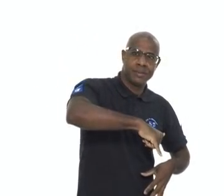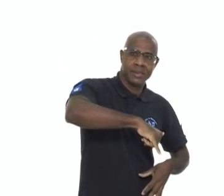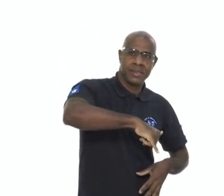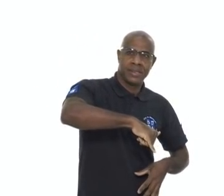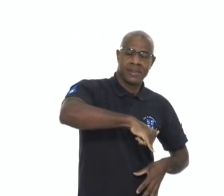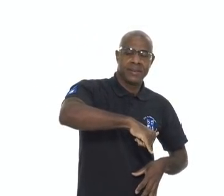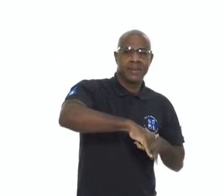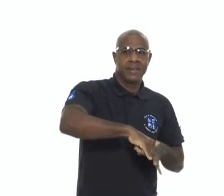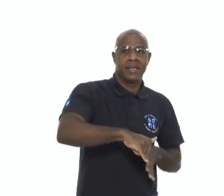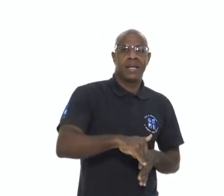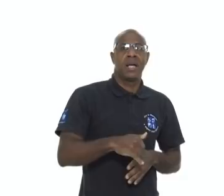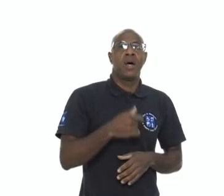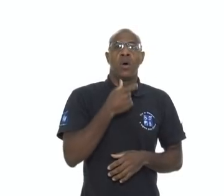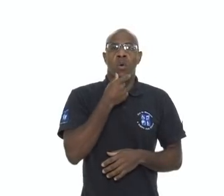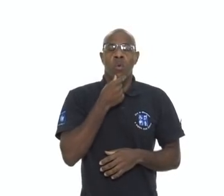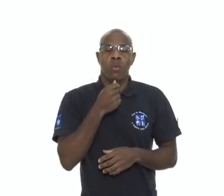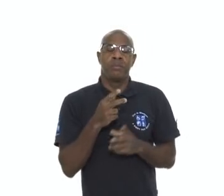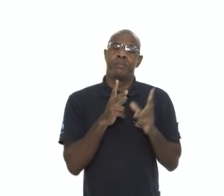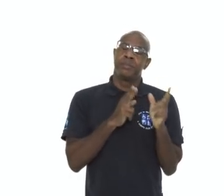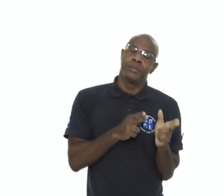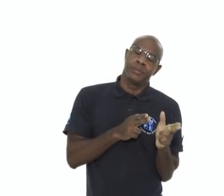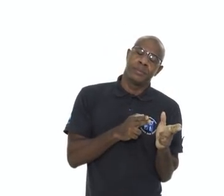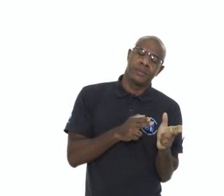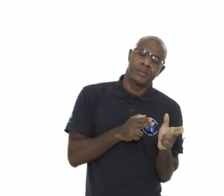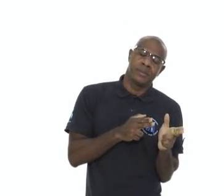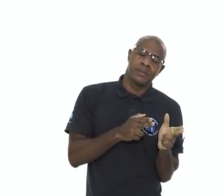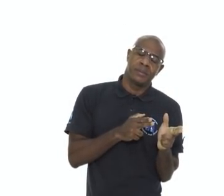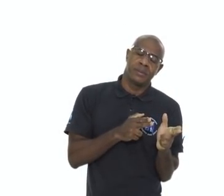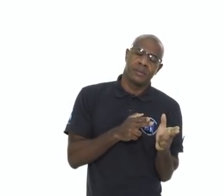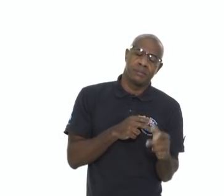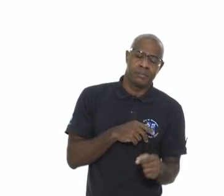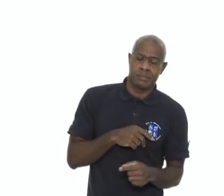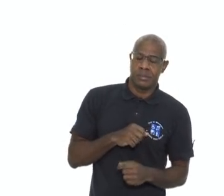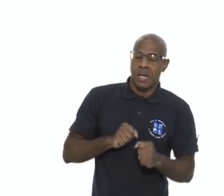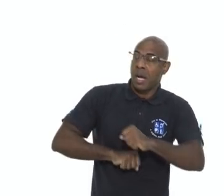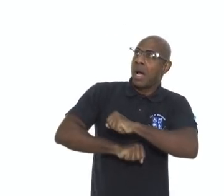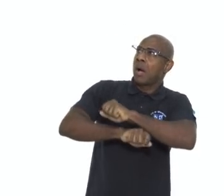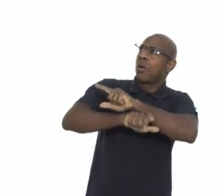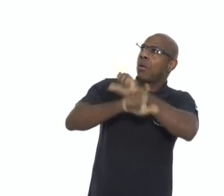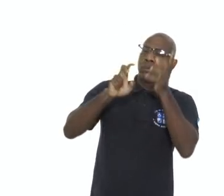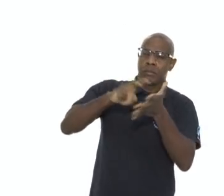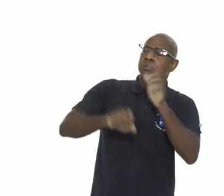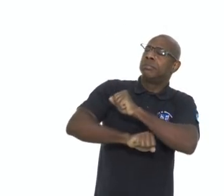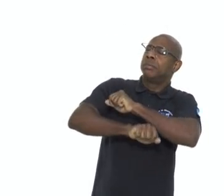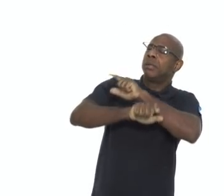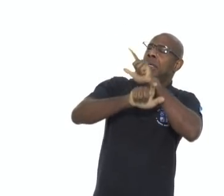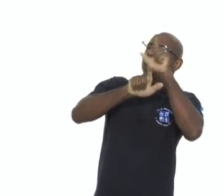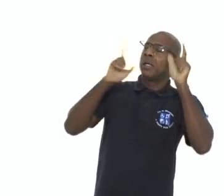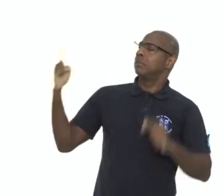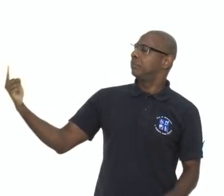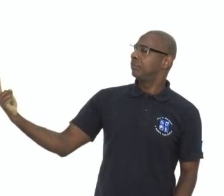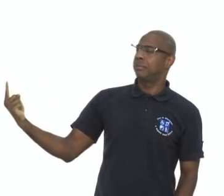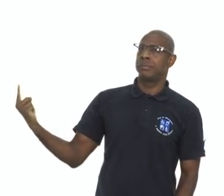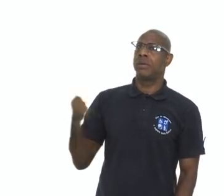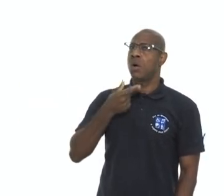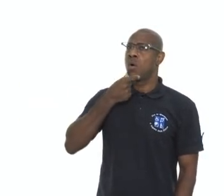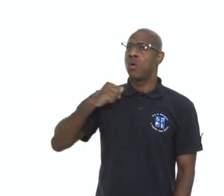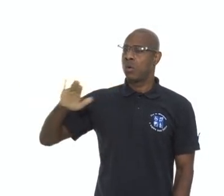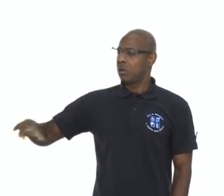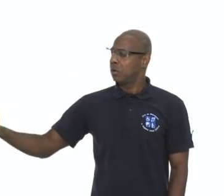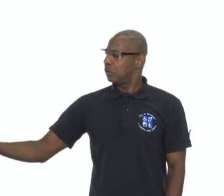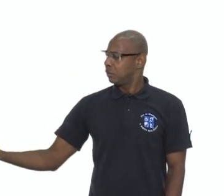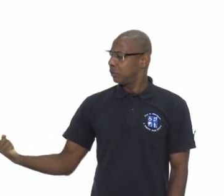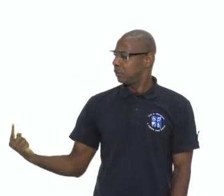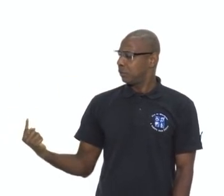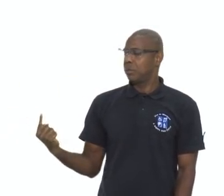adormece e, ao acordar, se depara com o Pequeno Príncipe, que pede para que ele desenhe um